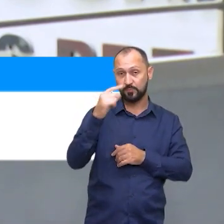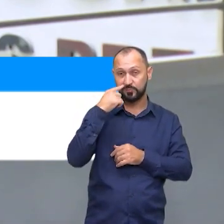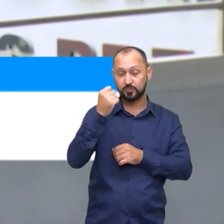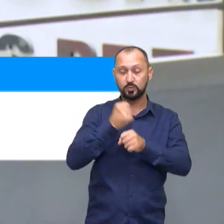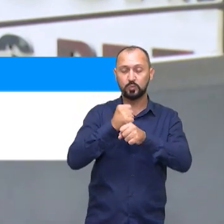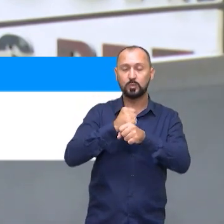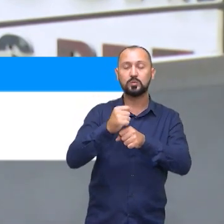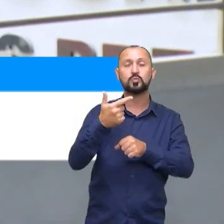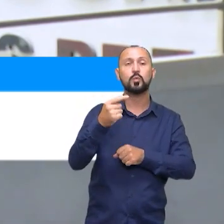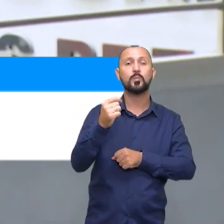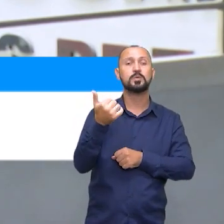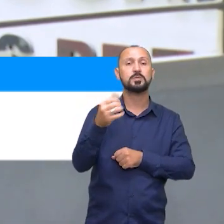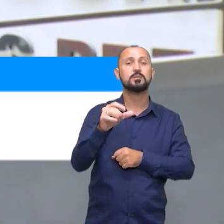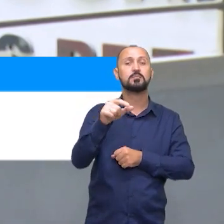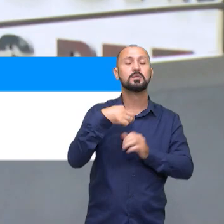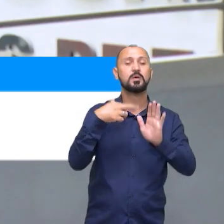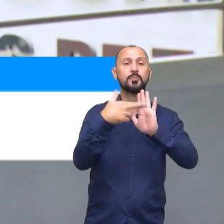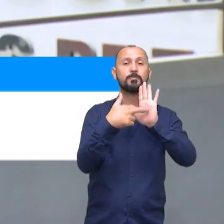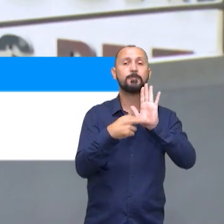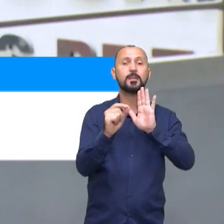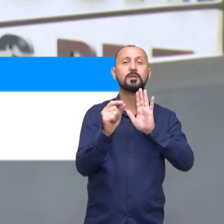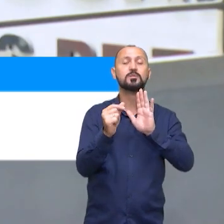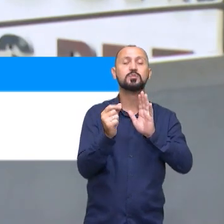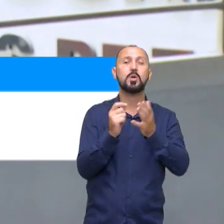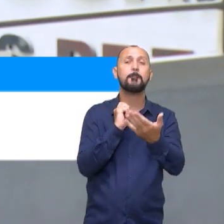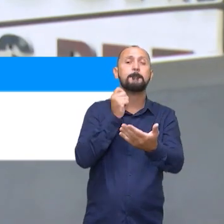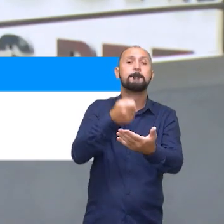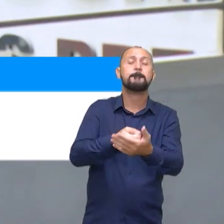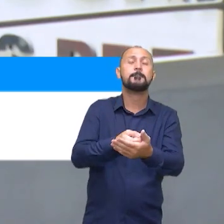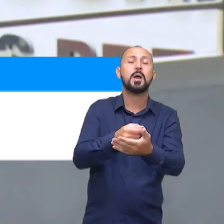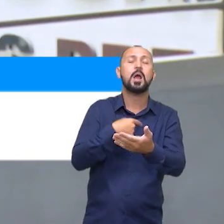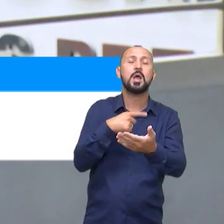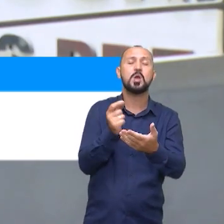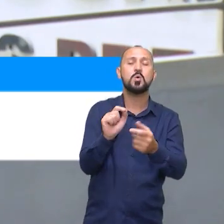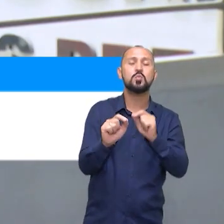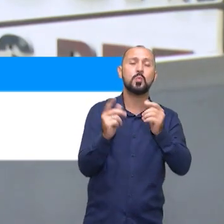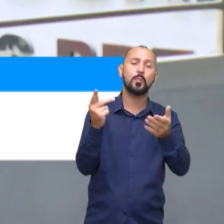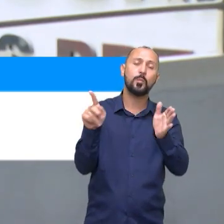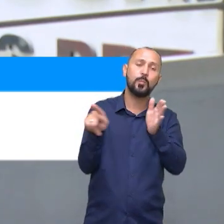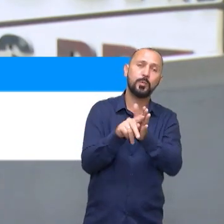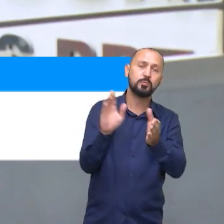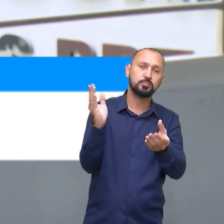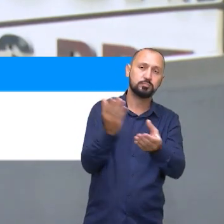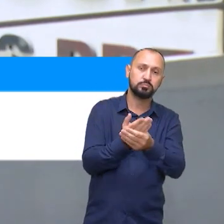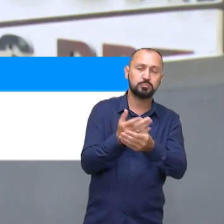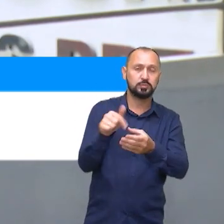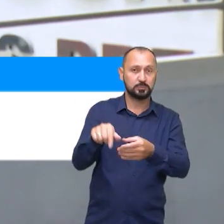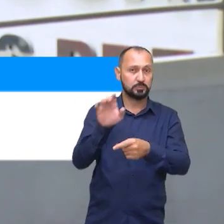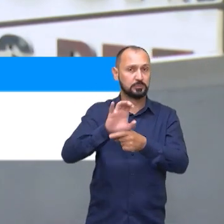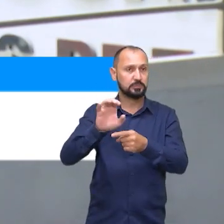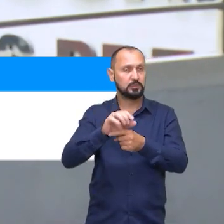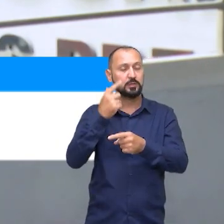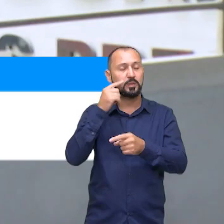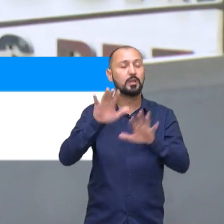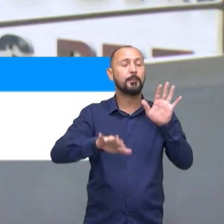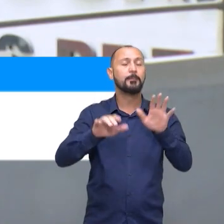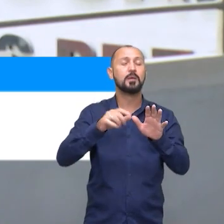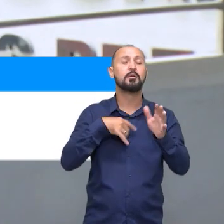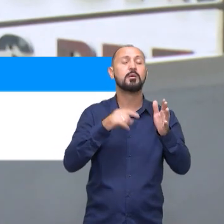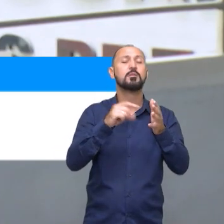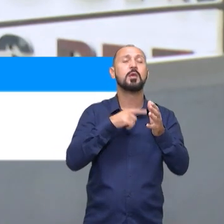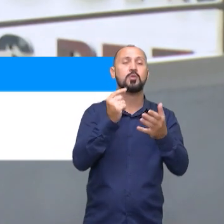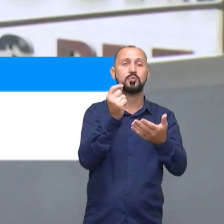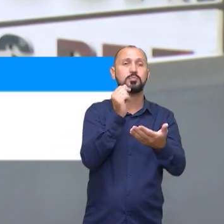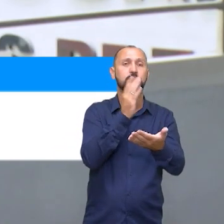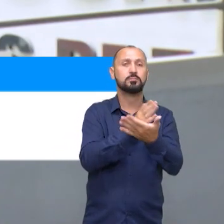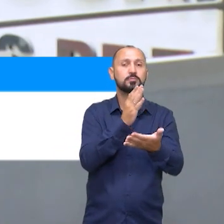de 2009, que dispõe sobre o regimento de custas judiciais do Estado de Mato Grosso do Sul e dá outras providências, no que tange